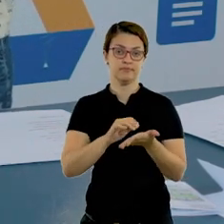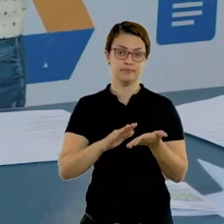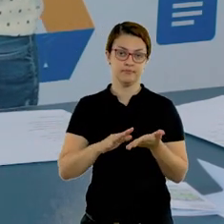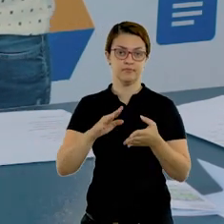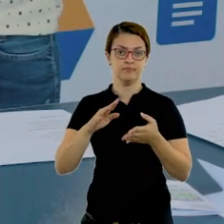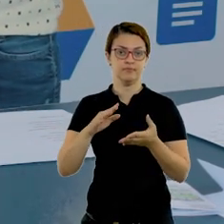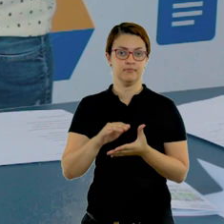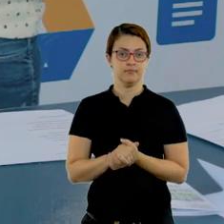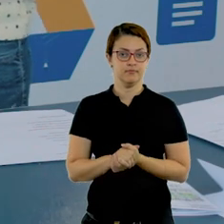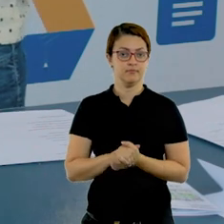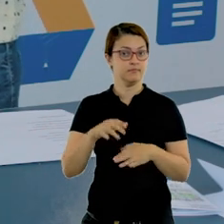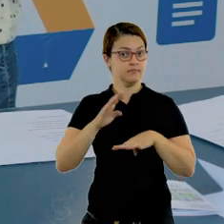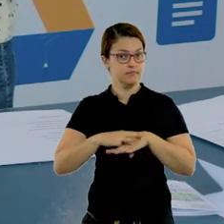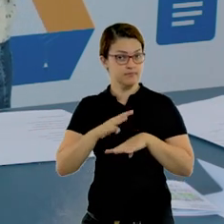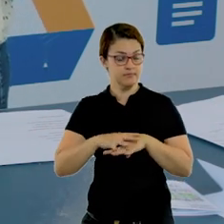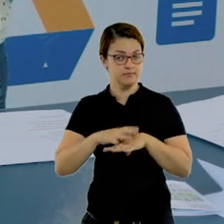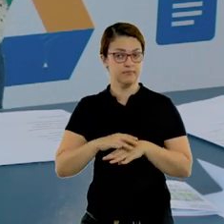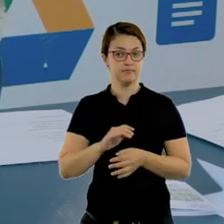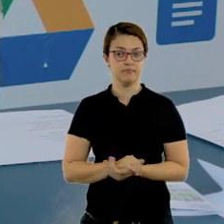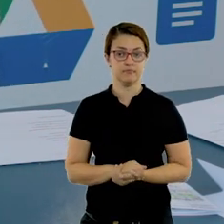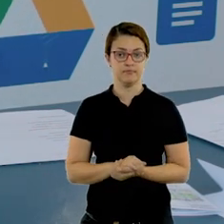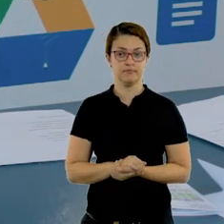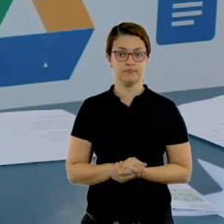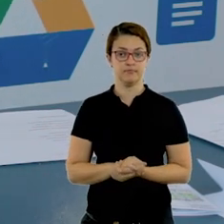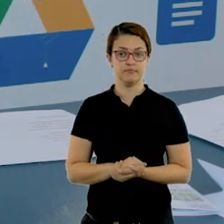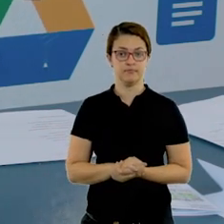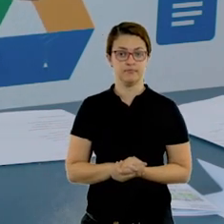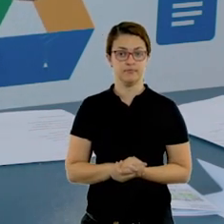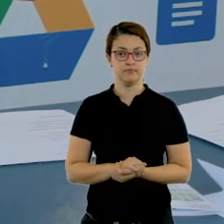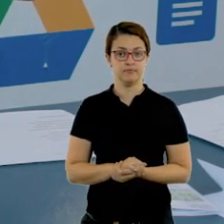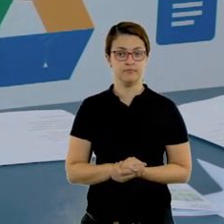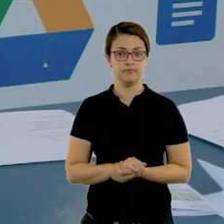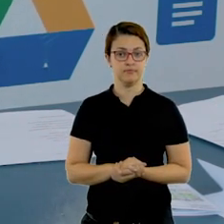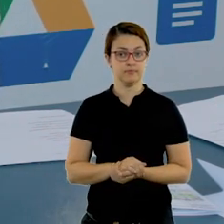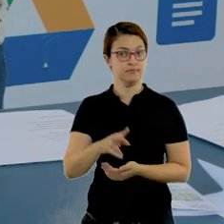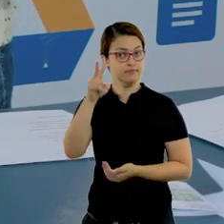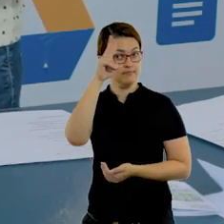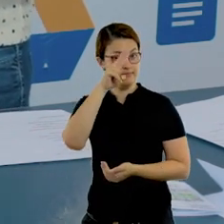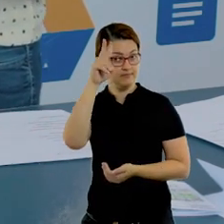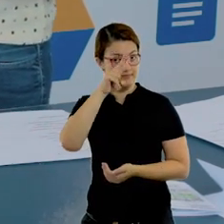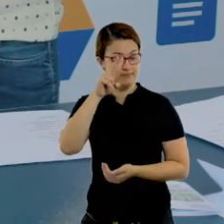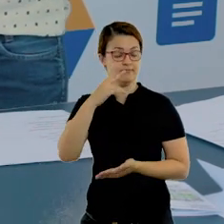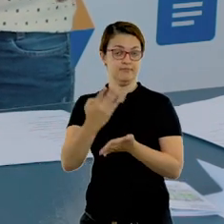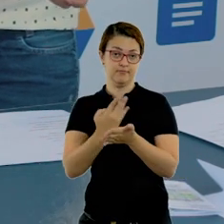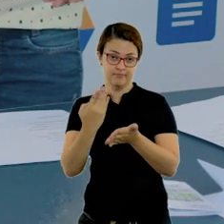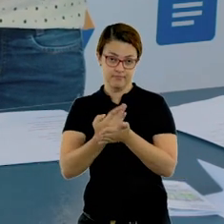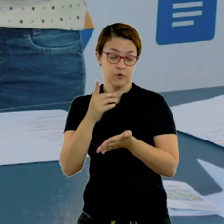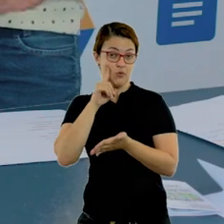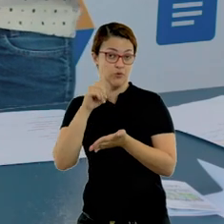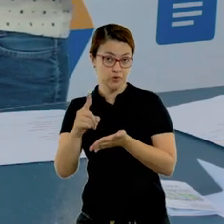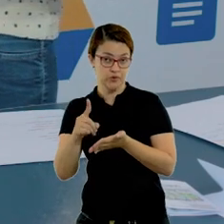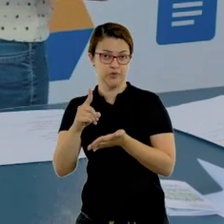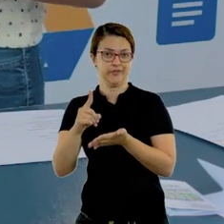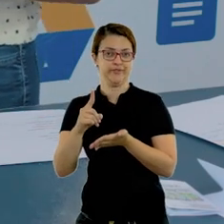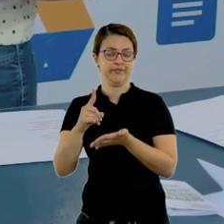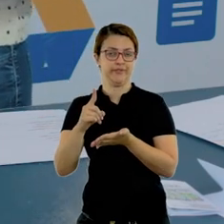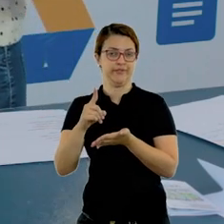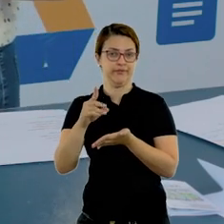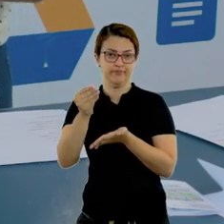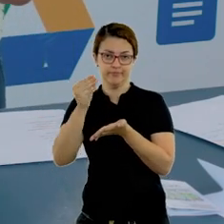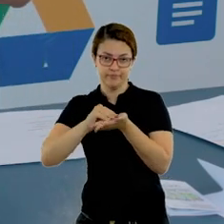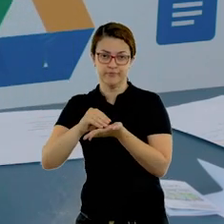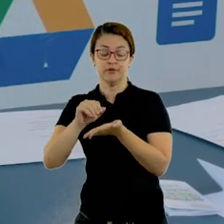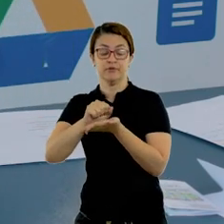Bem, agora vamos para as atividades da disciplina de matemática. Então, lembra lá, pega o caderninho, anota a